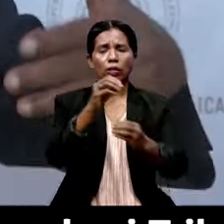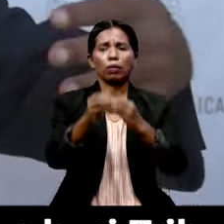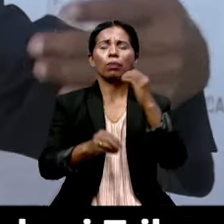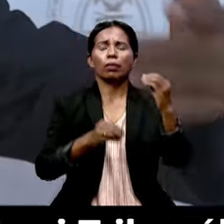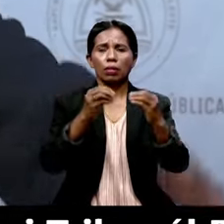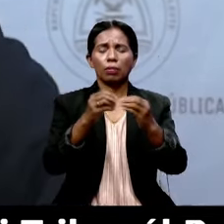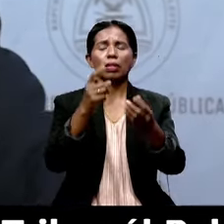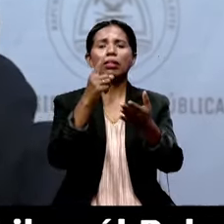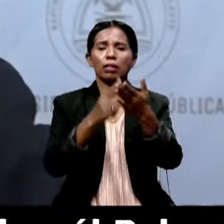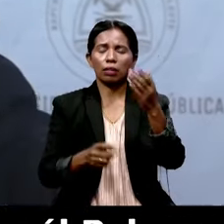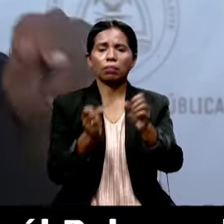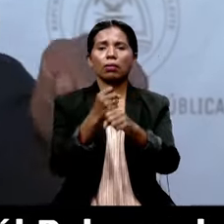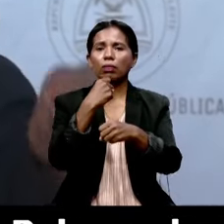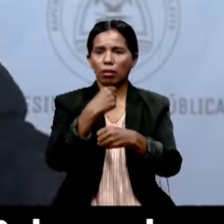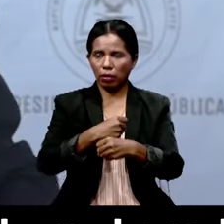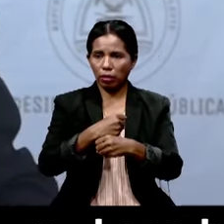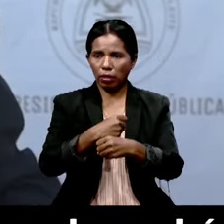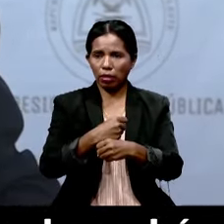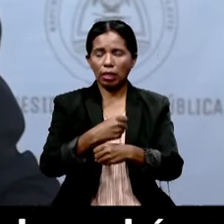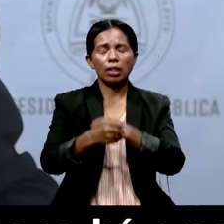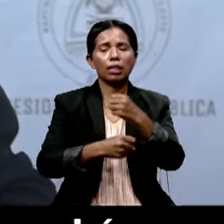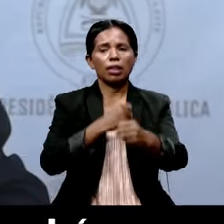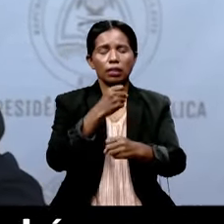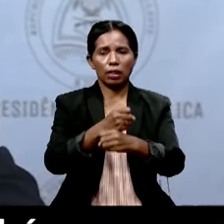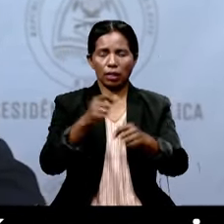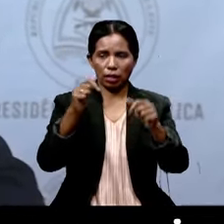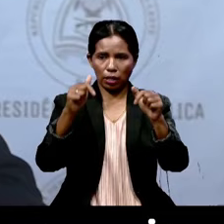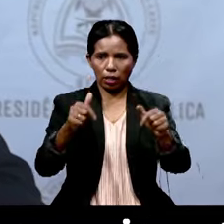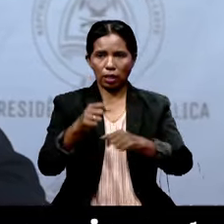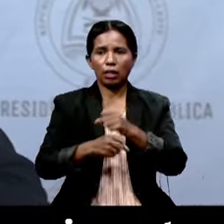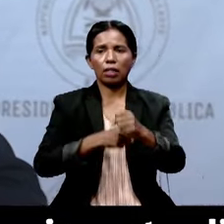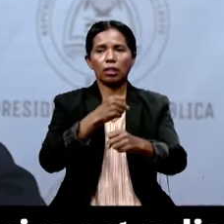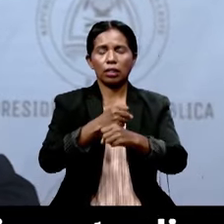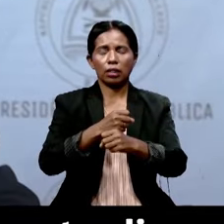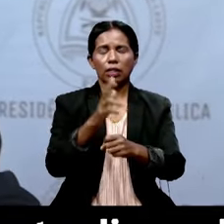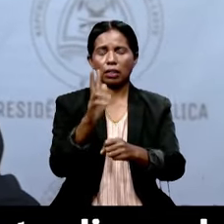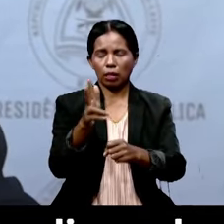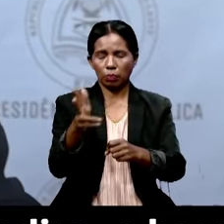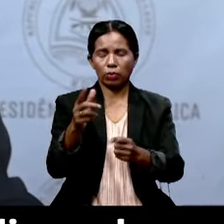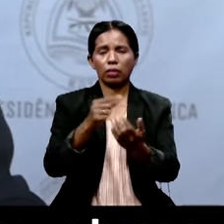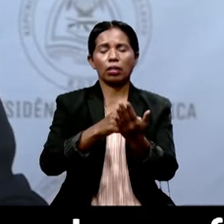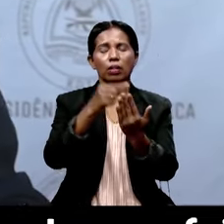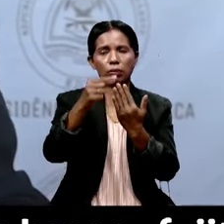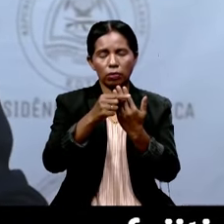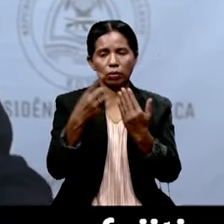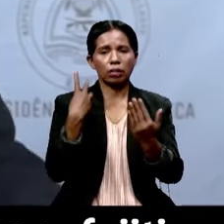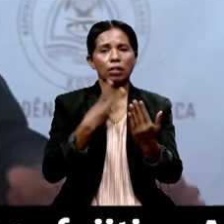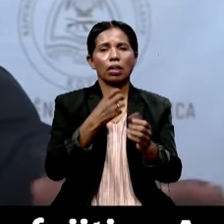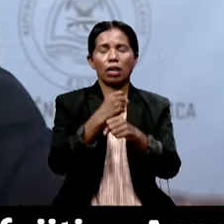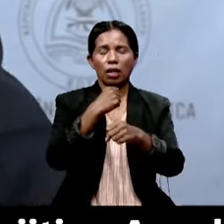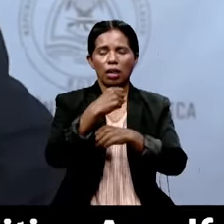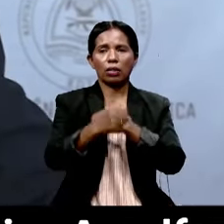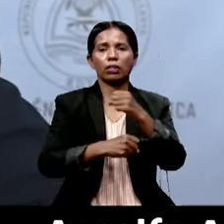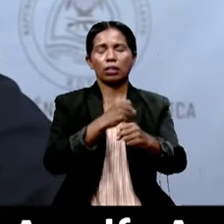saída Magatuhalo, e de Tina Irene, 30 de agosto, e talo 25 anos.